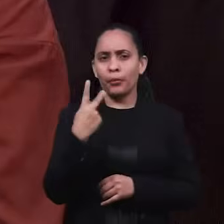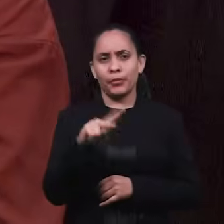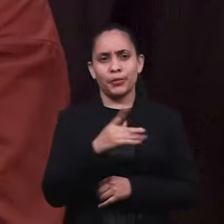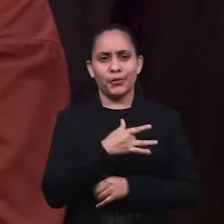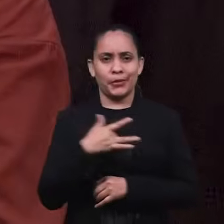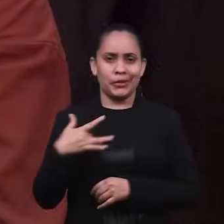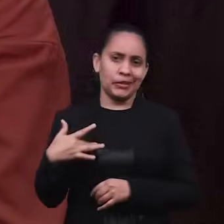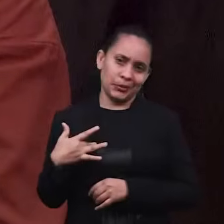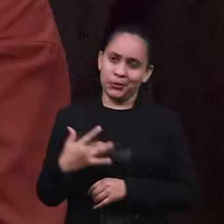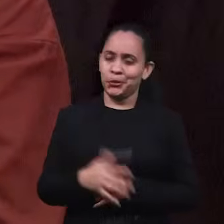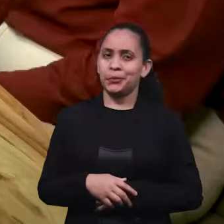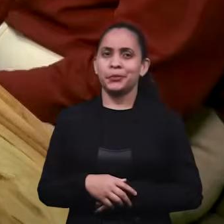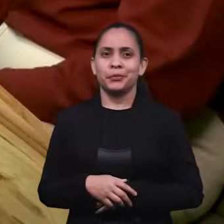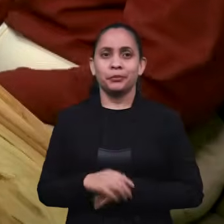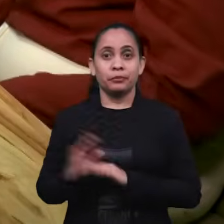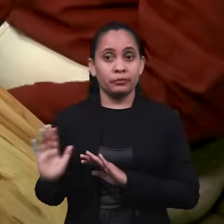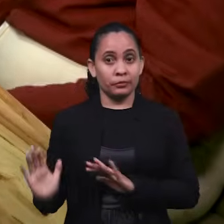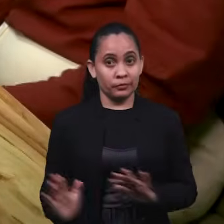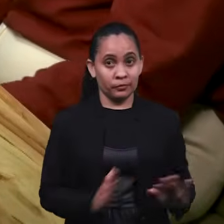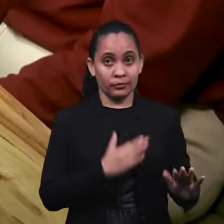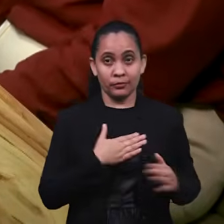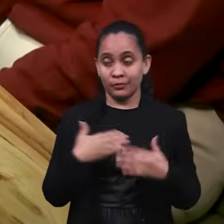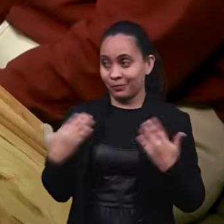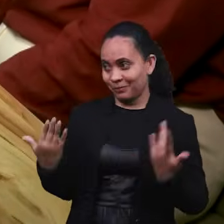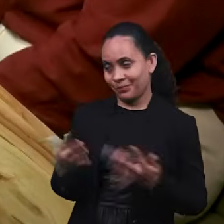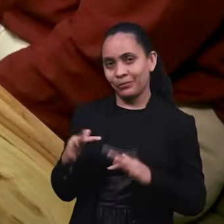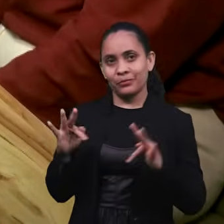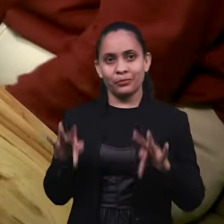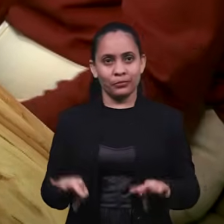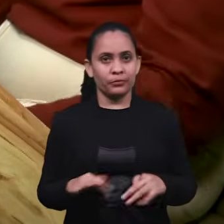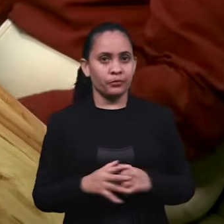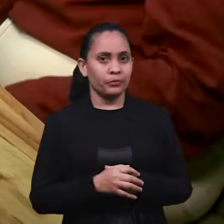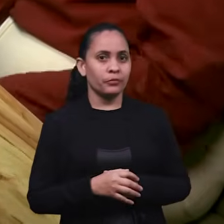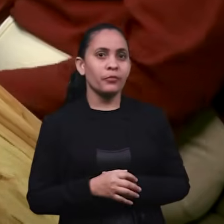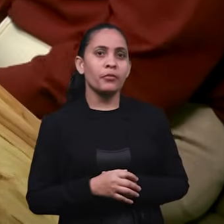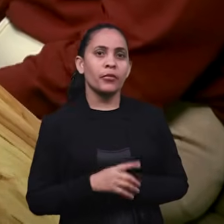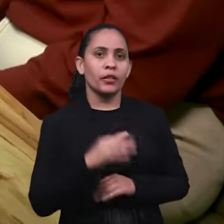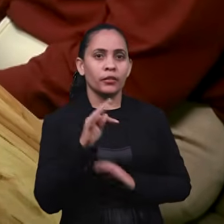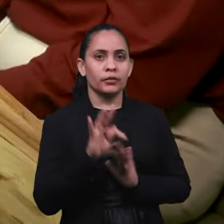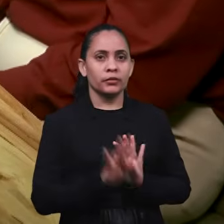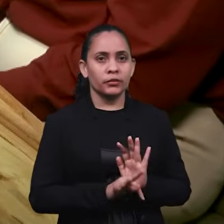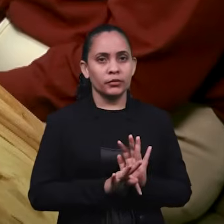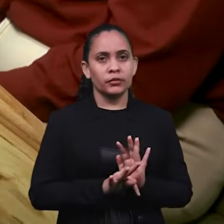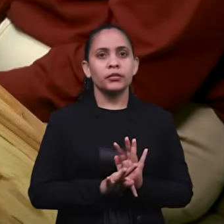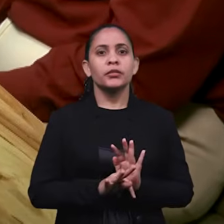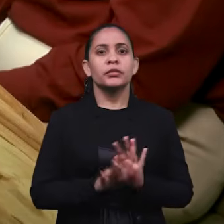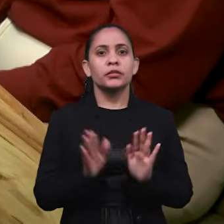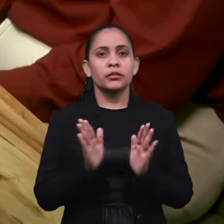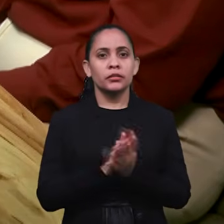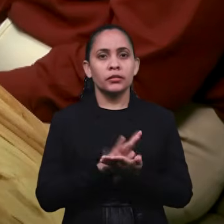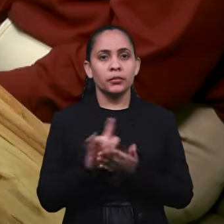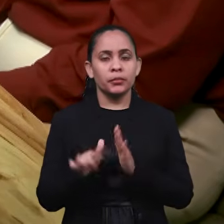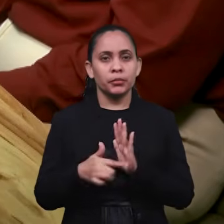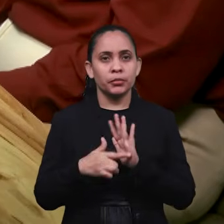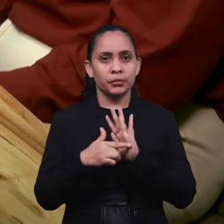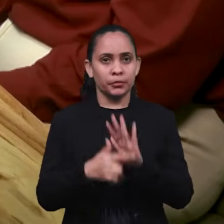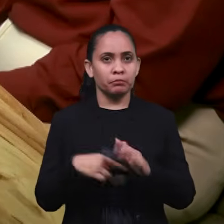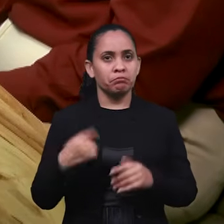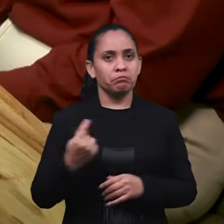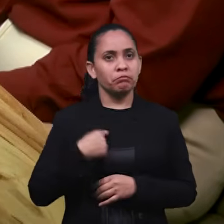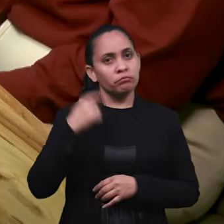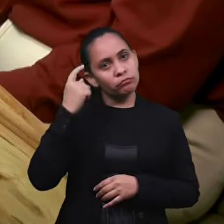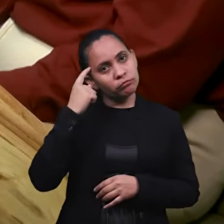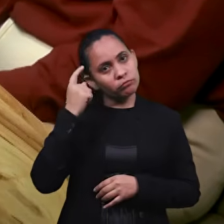saúde. Muito bom. Então, vamos finalizar. Eu vou deixar um texto, né, bíblico para